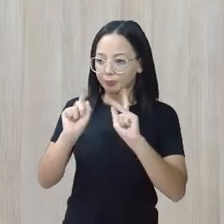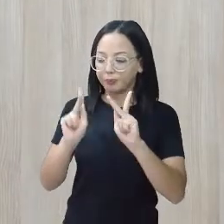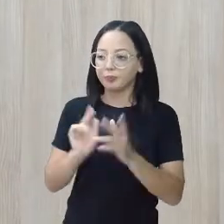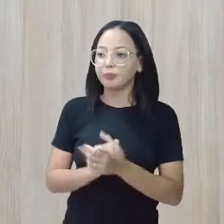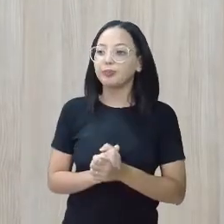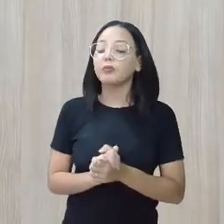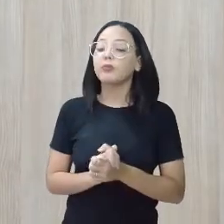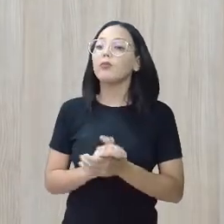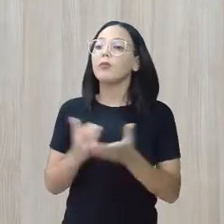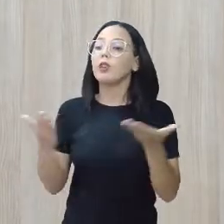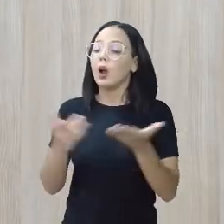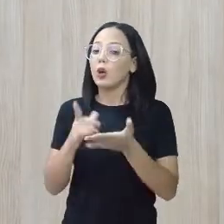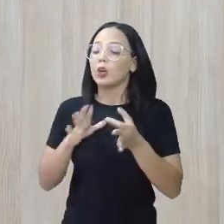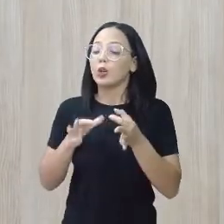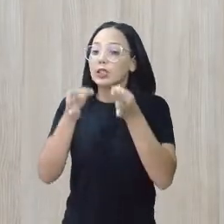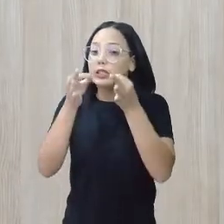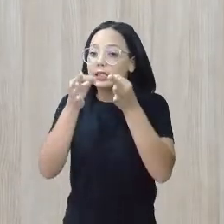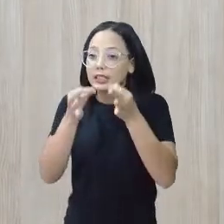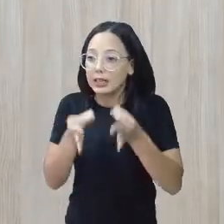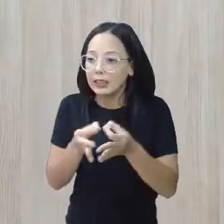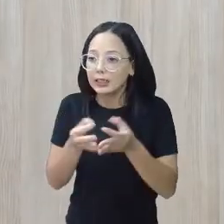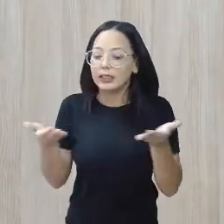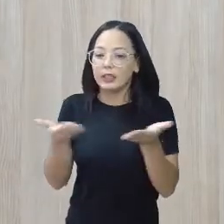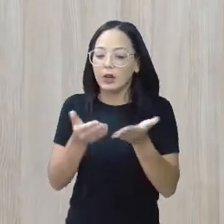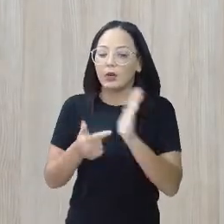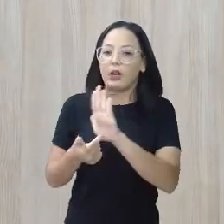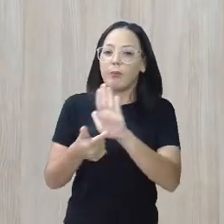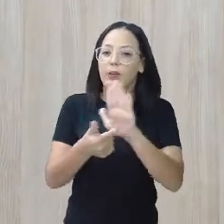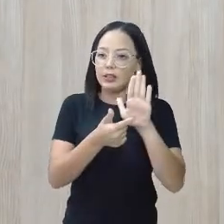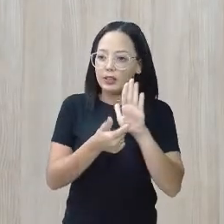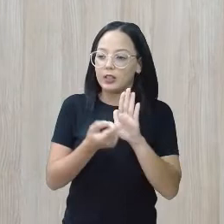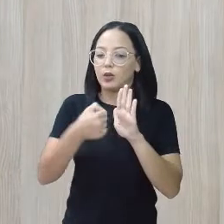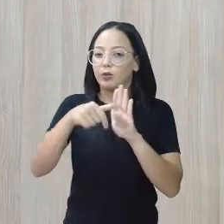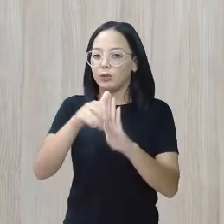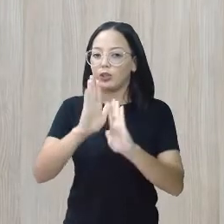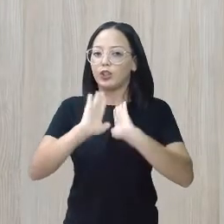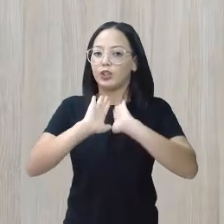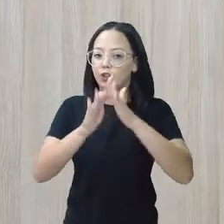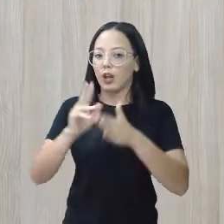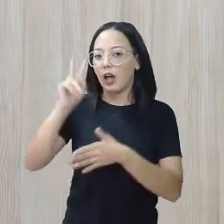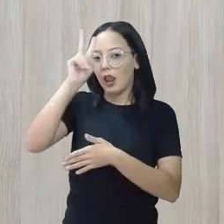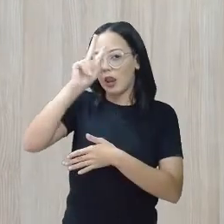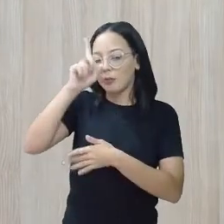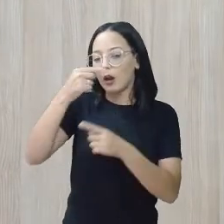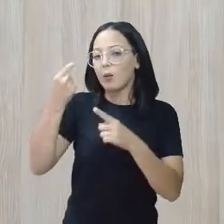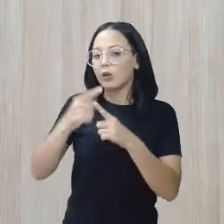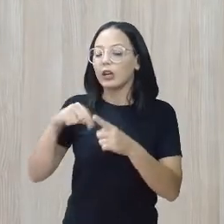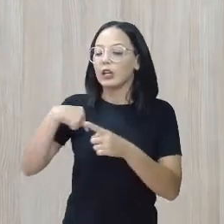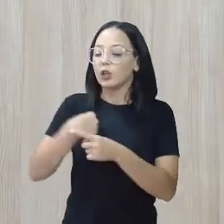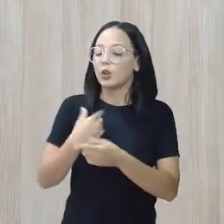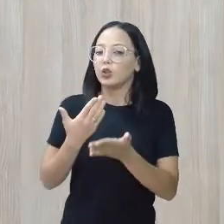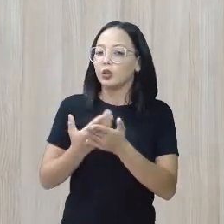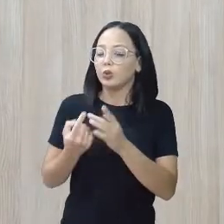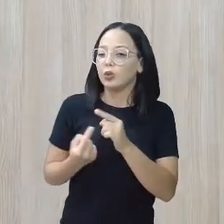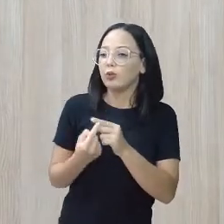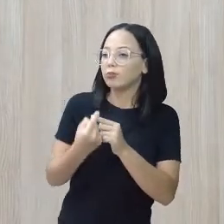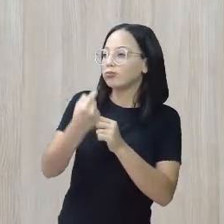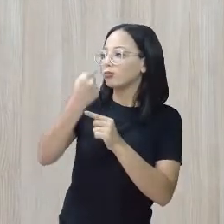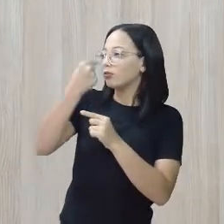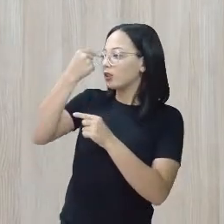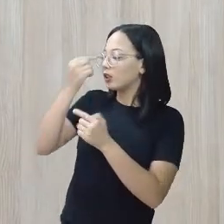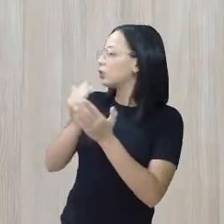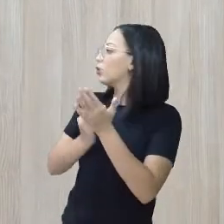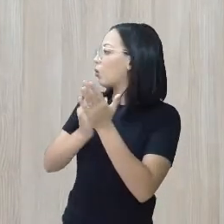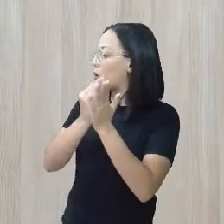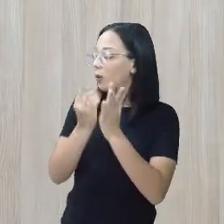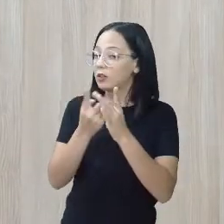Bom, eu tenho certeza que essa parte de representação aqui vocês já devem lembrar. A gente estudou no comecinho do projeto,